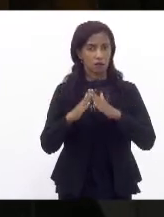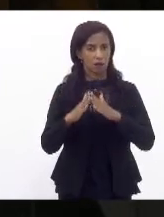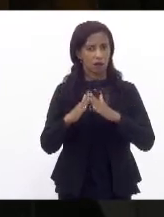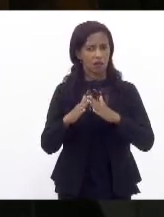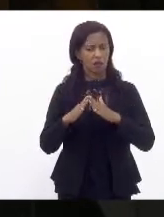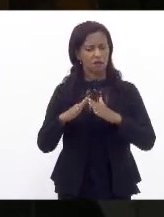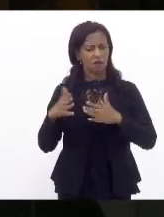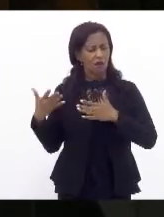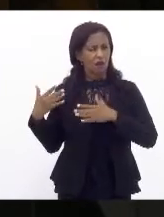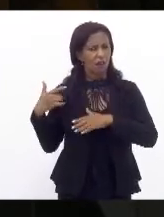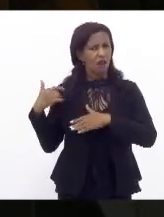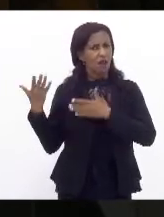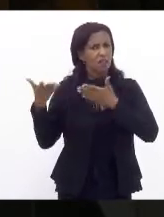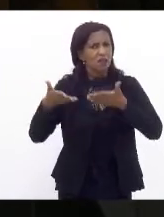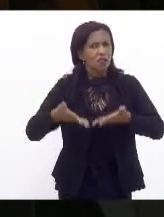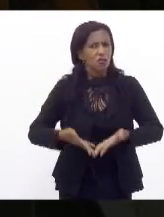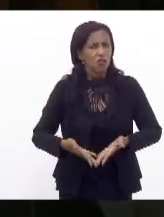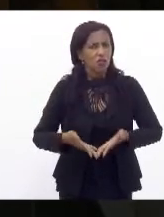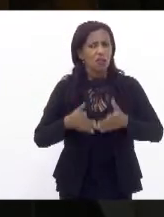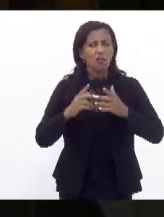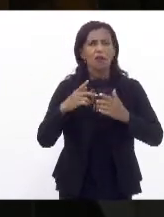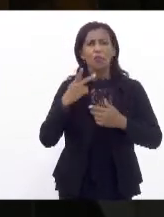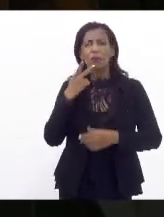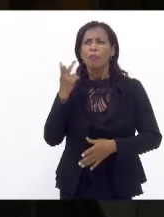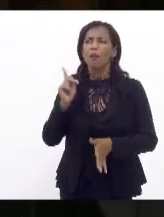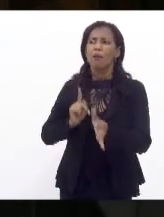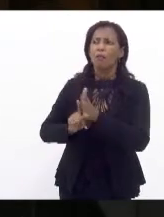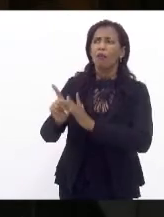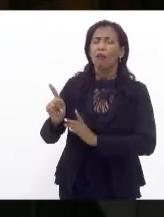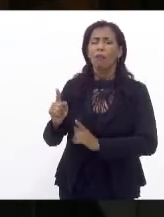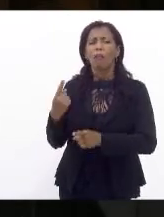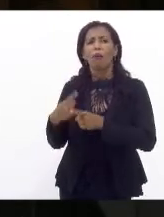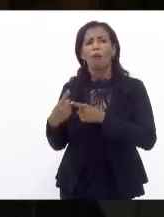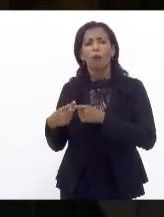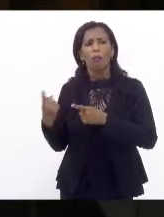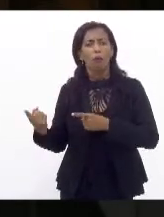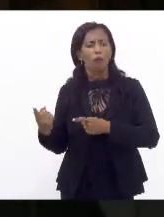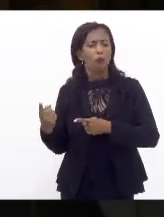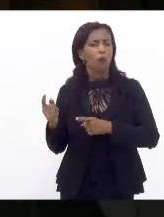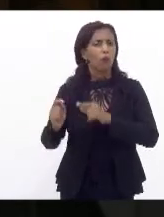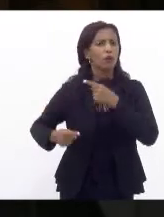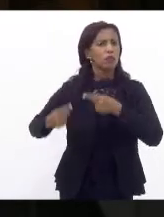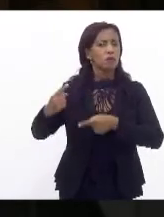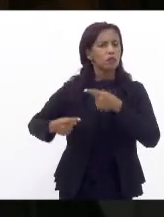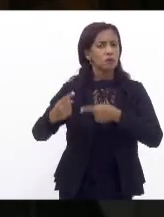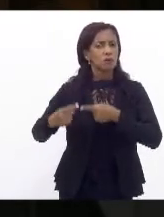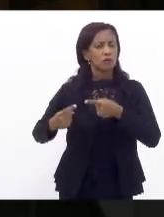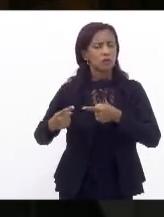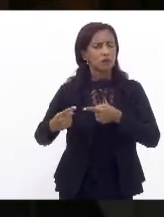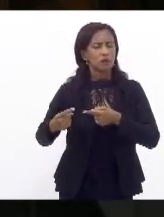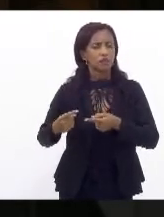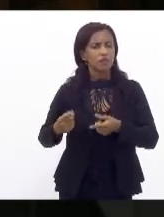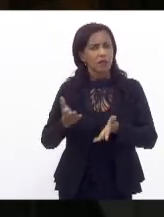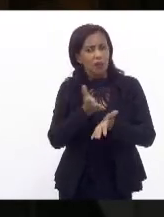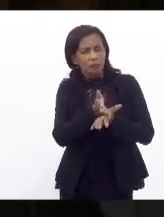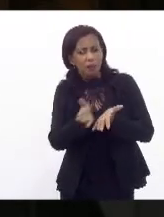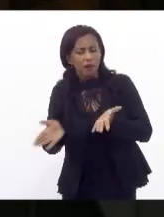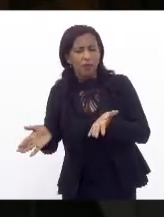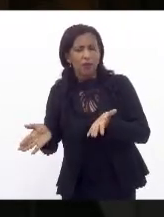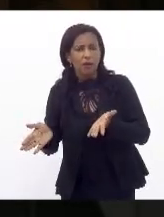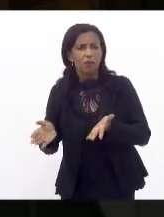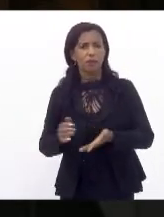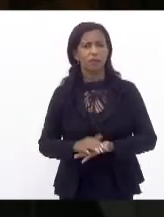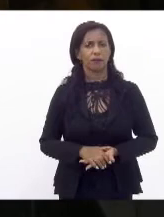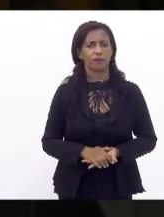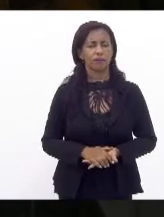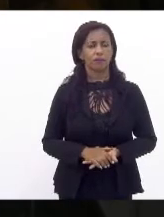que eu cheguei, veio me questionar sobre esse embate político que desceu do senso da